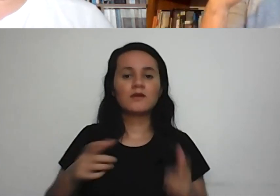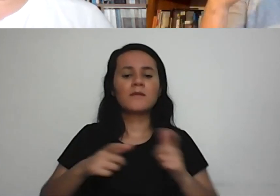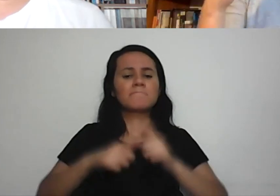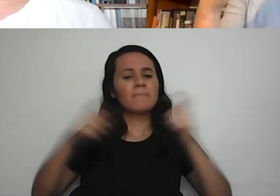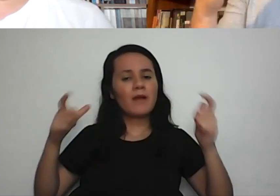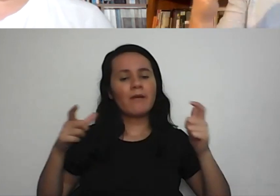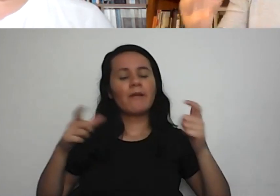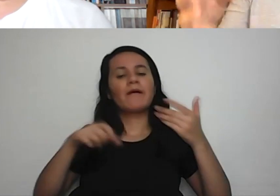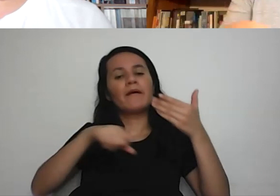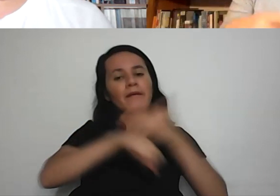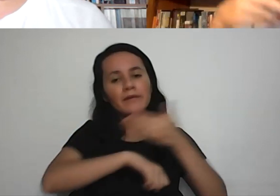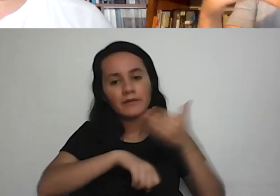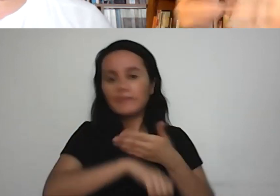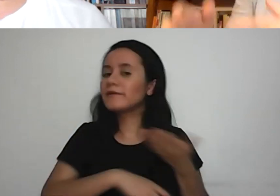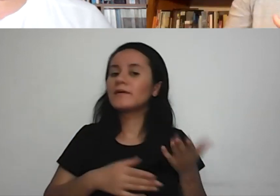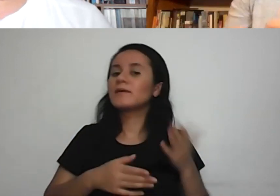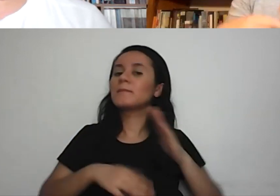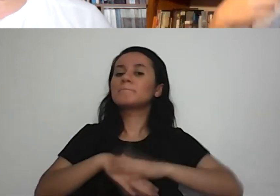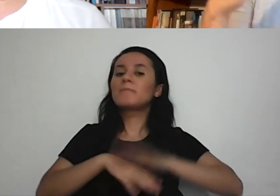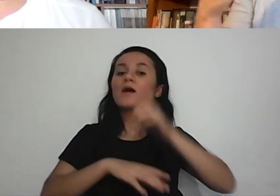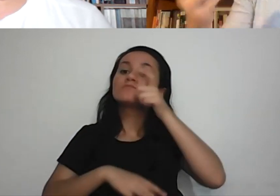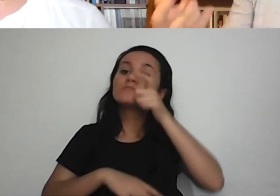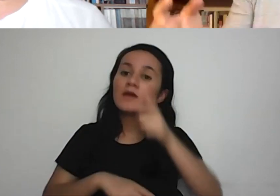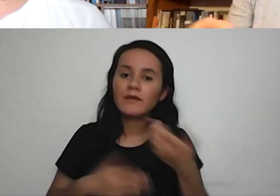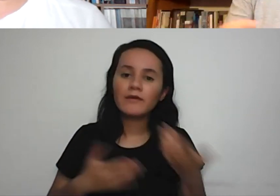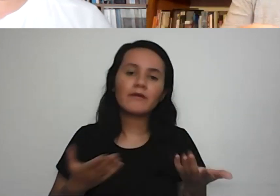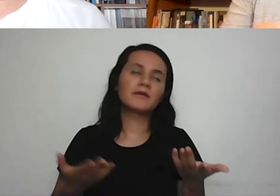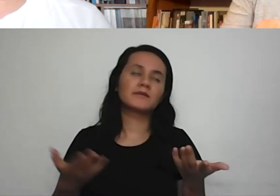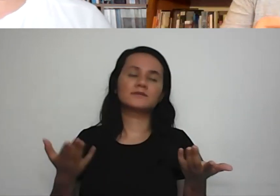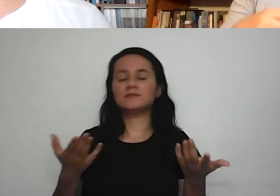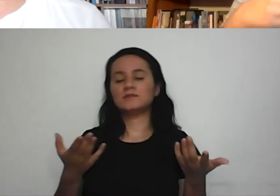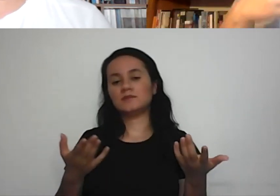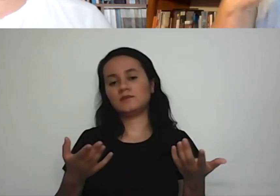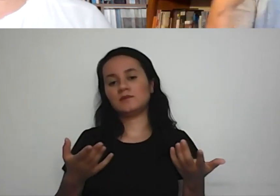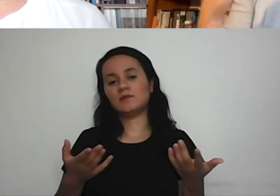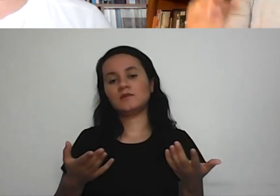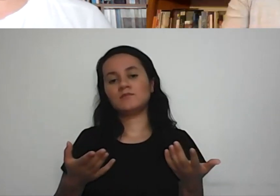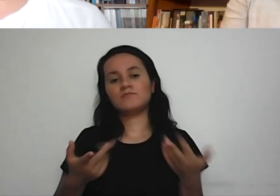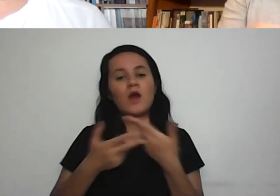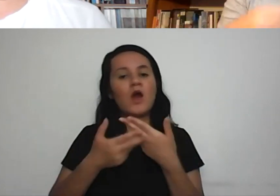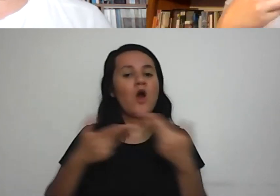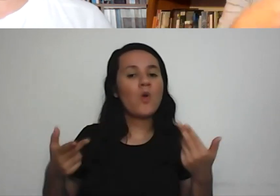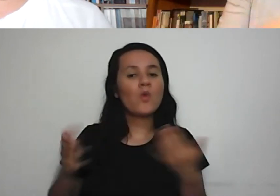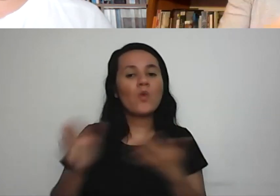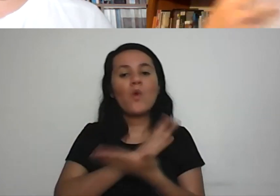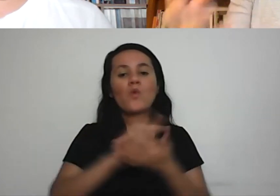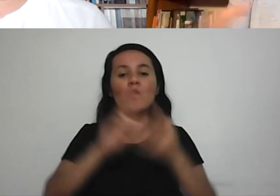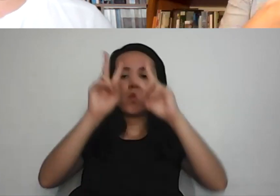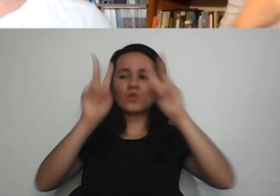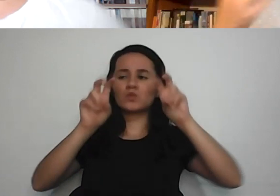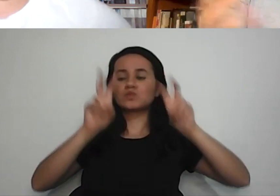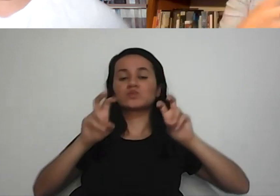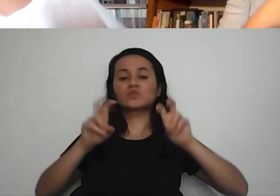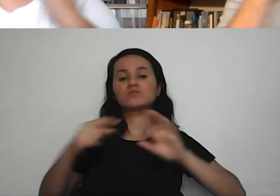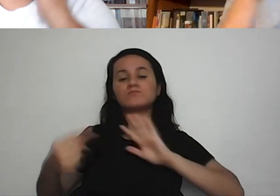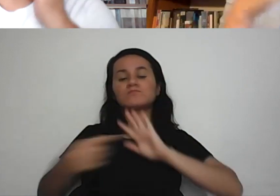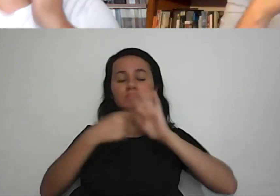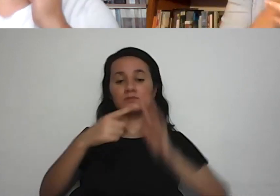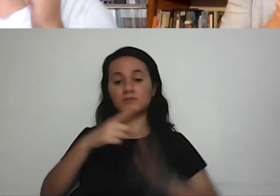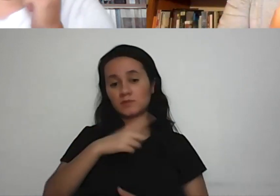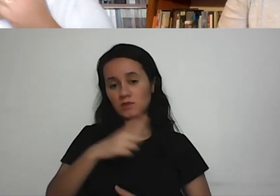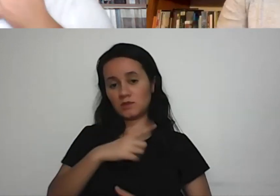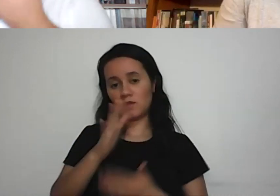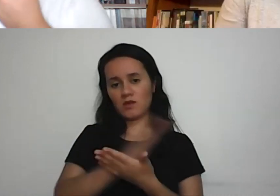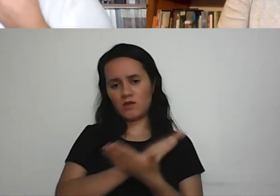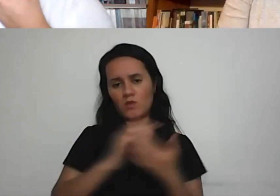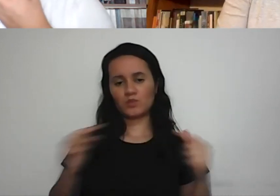acesso, maior interesse, coisas que... assuntos que te toquem, tudo isso anda meio